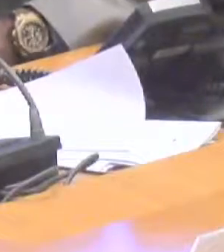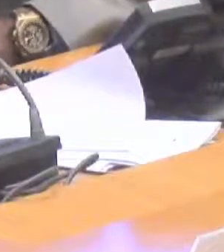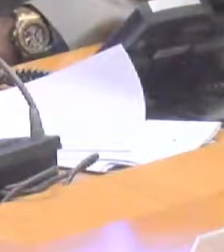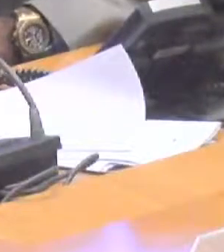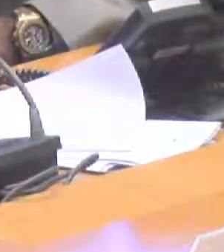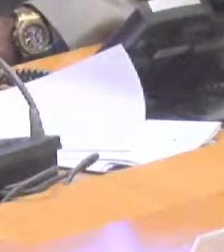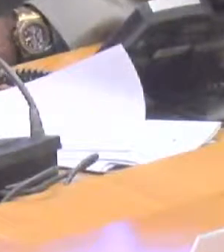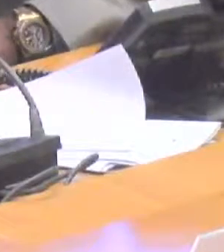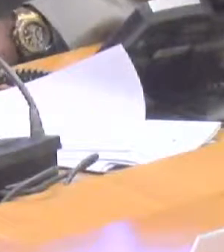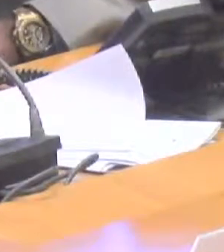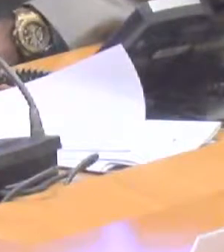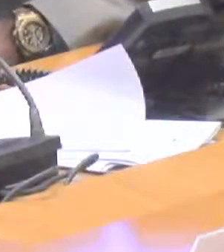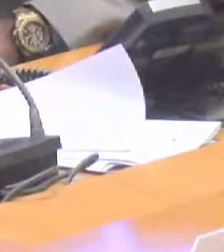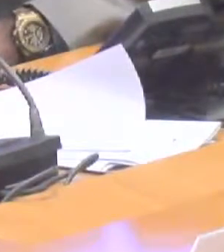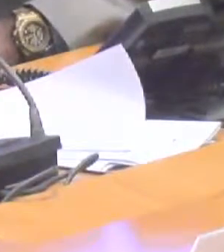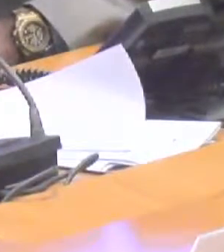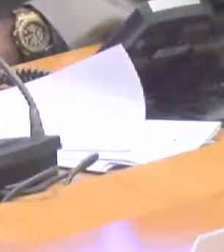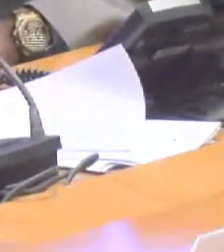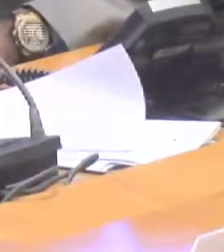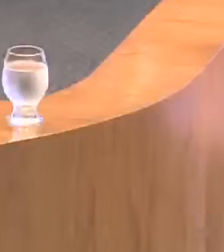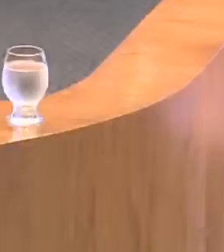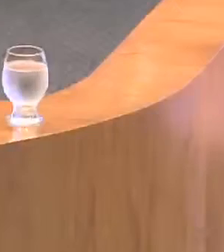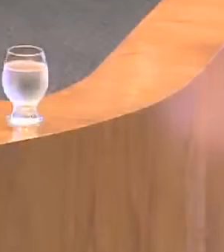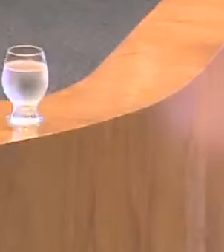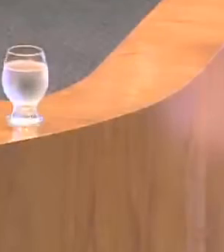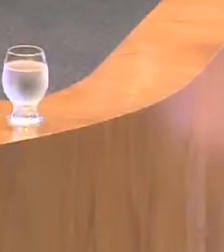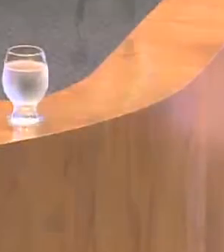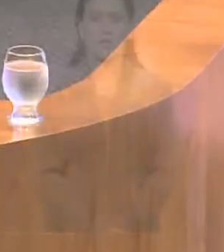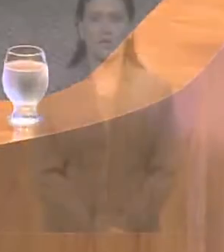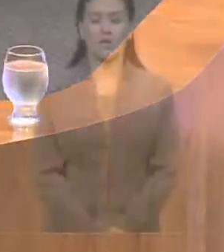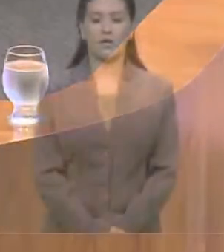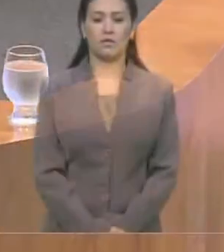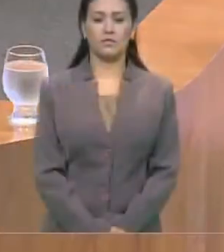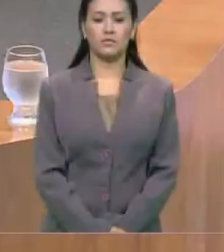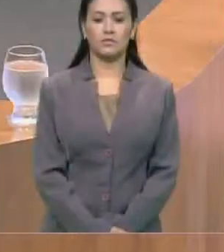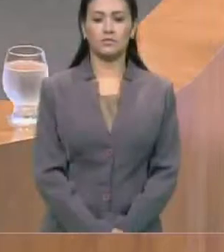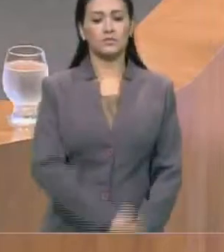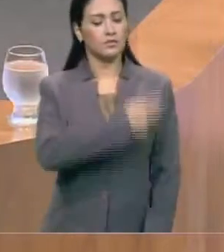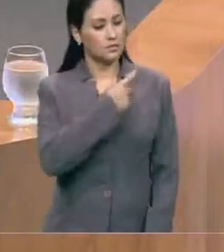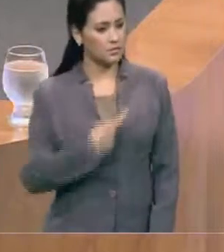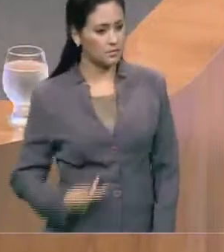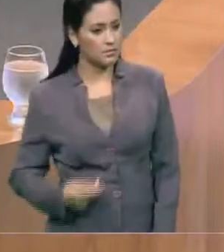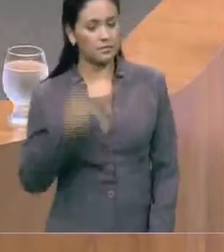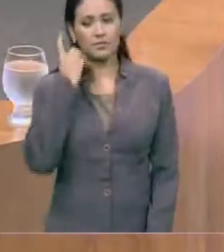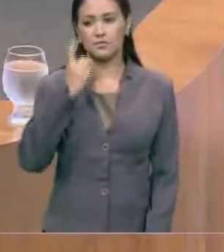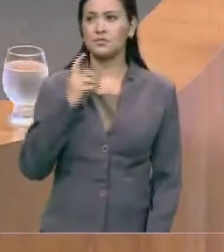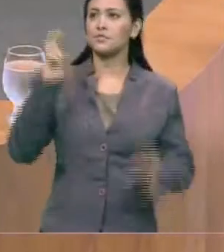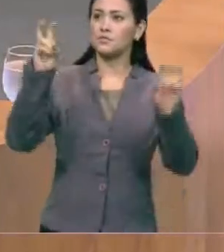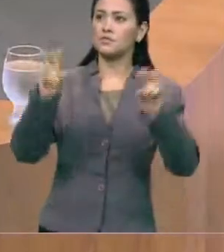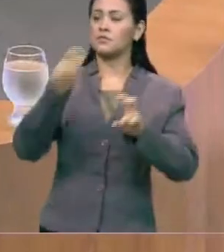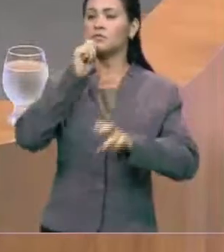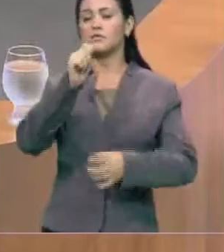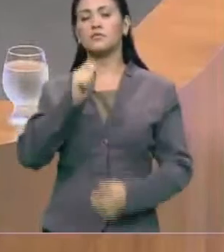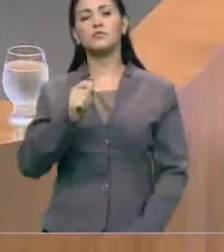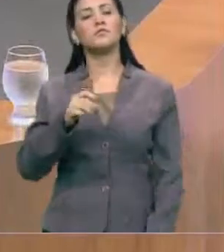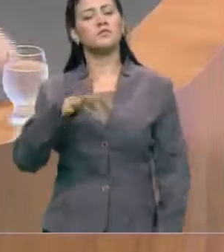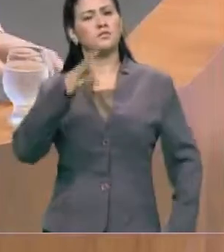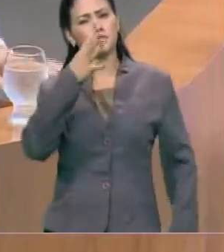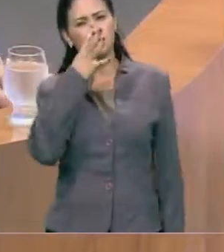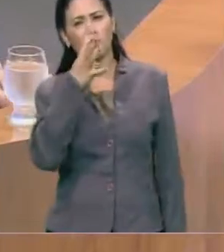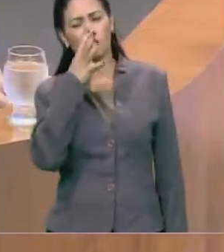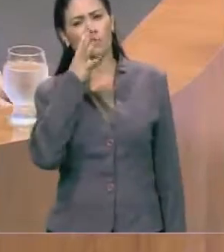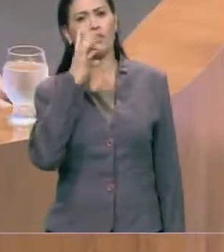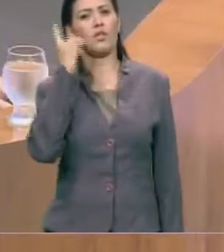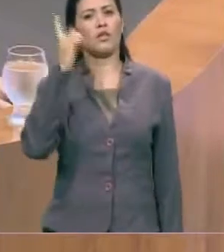Senhor presidente, senhoras e senhores deputados, galeria, imprensa, ouvi aqui as colocações da deputada Andréia e